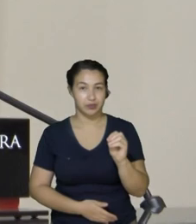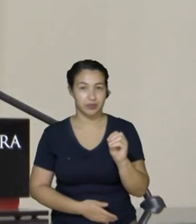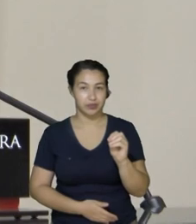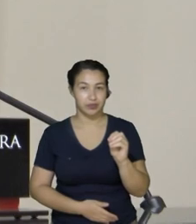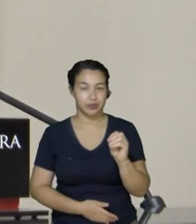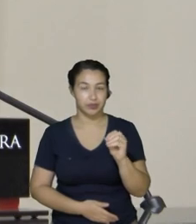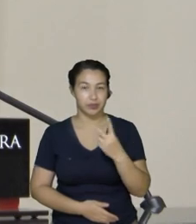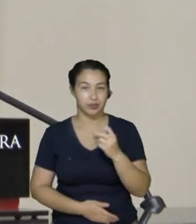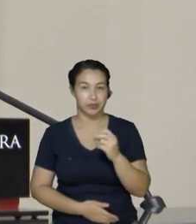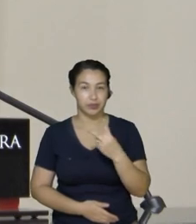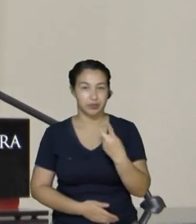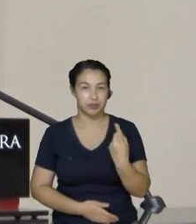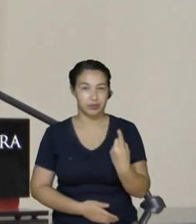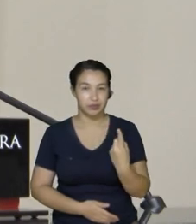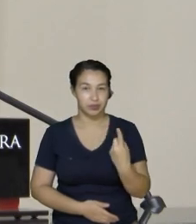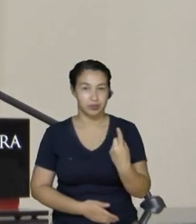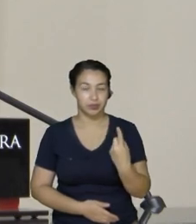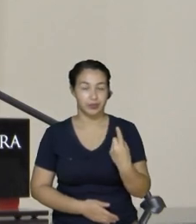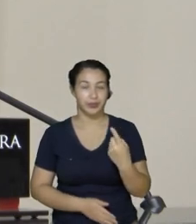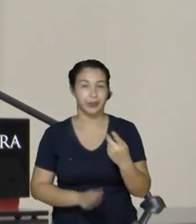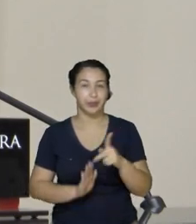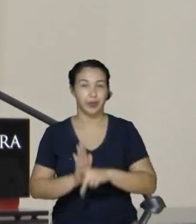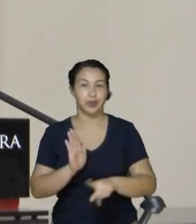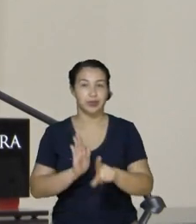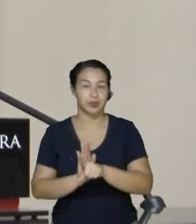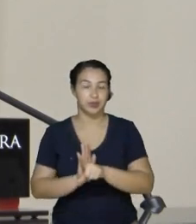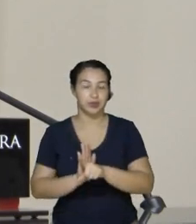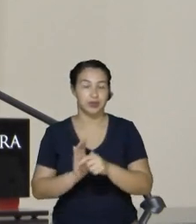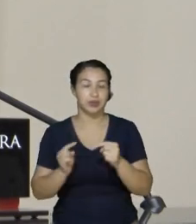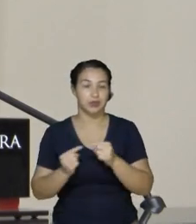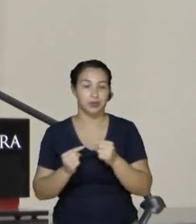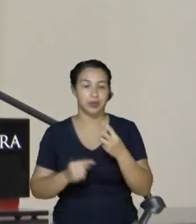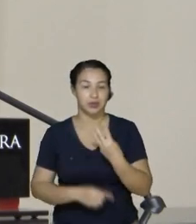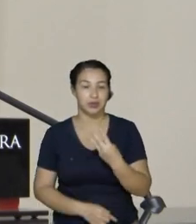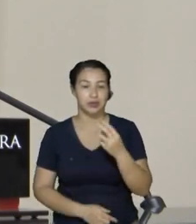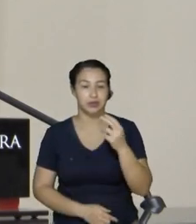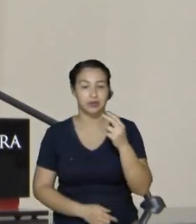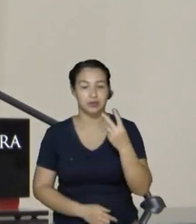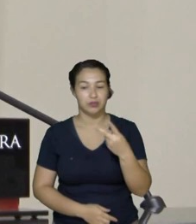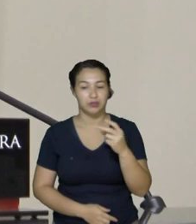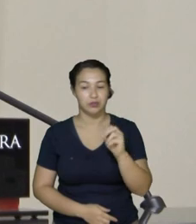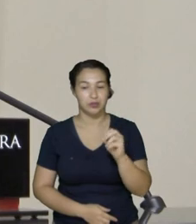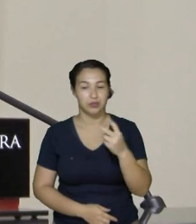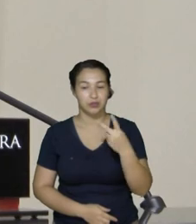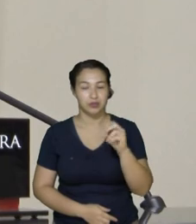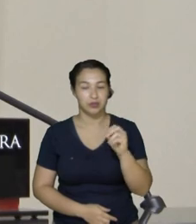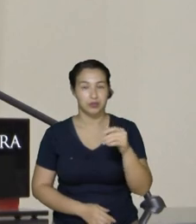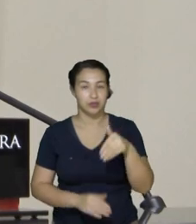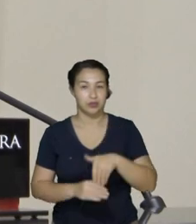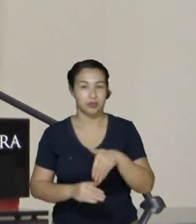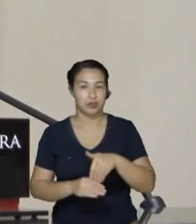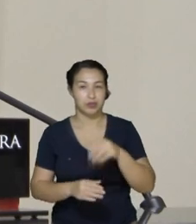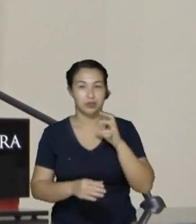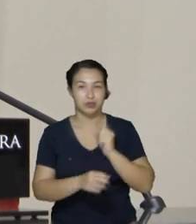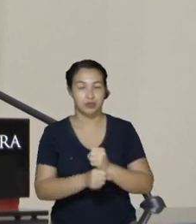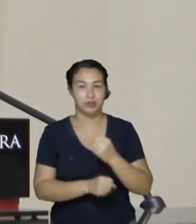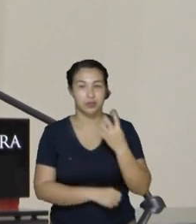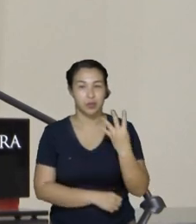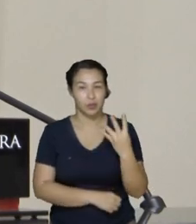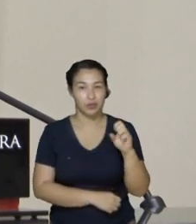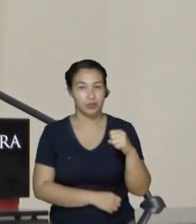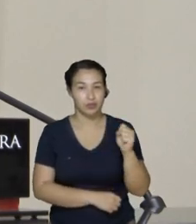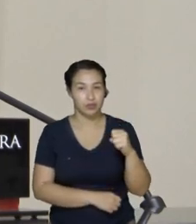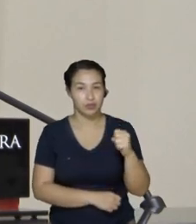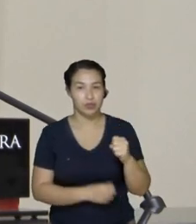642/2021, aposto ao projeto de lei número 300/2020, com a seguinte votação: 4 votos sim